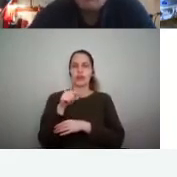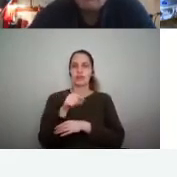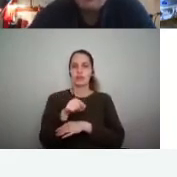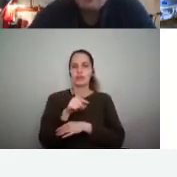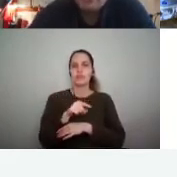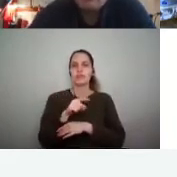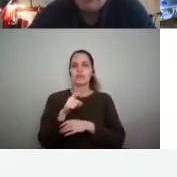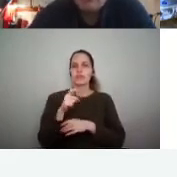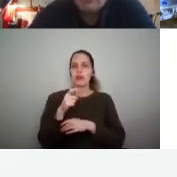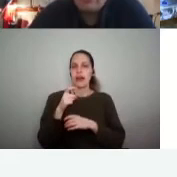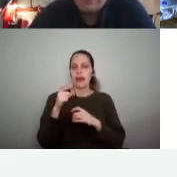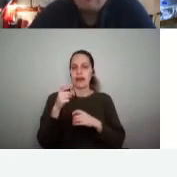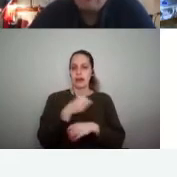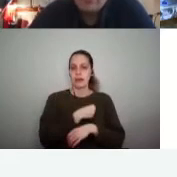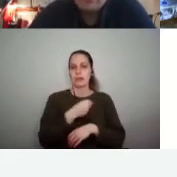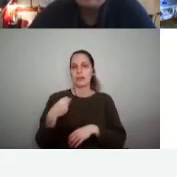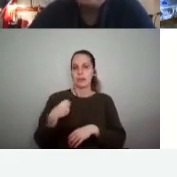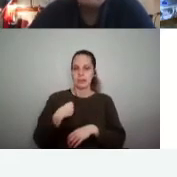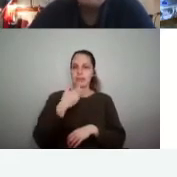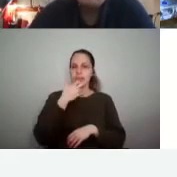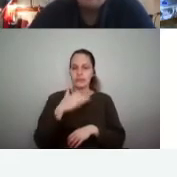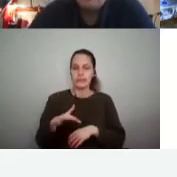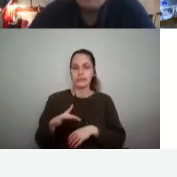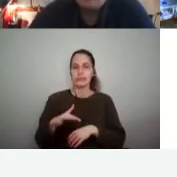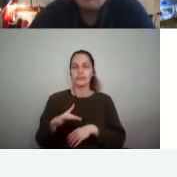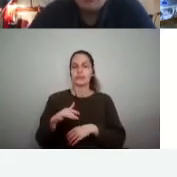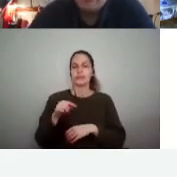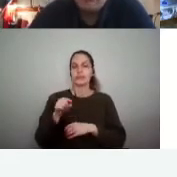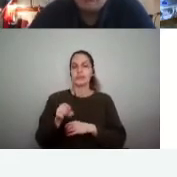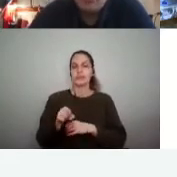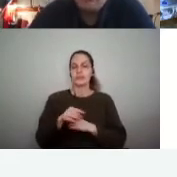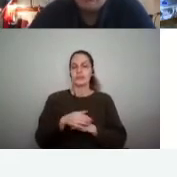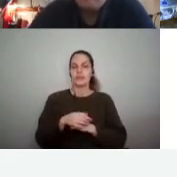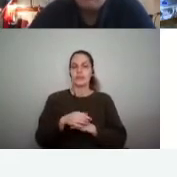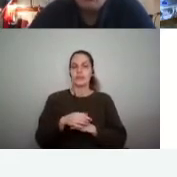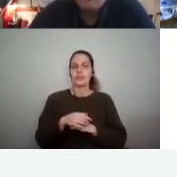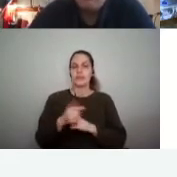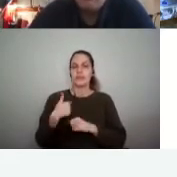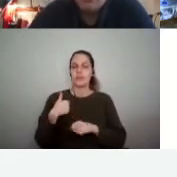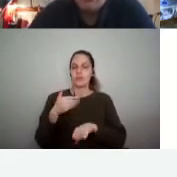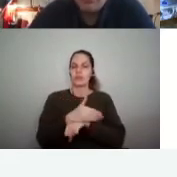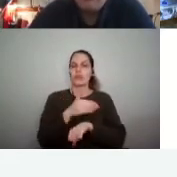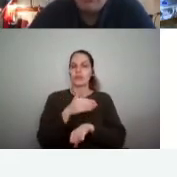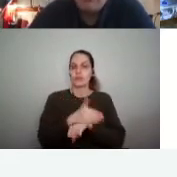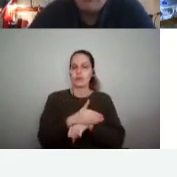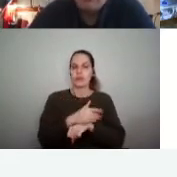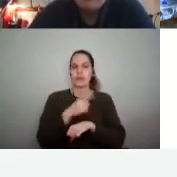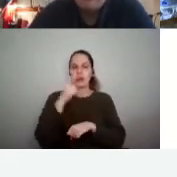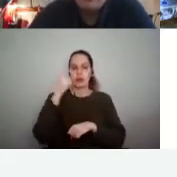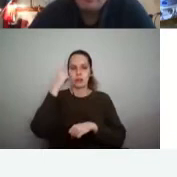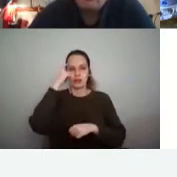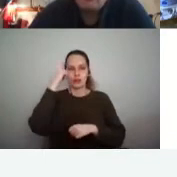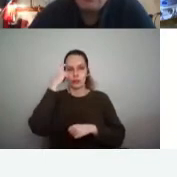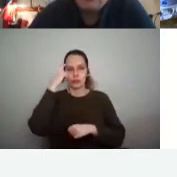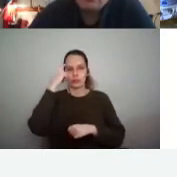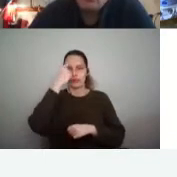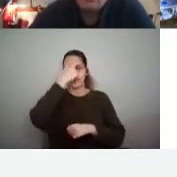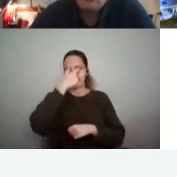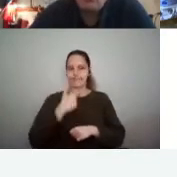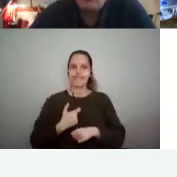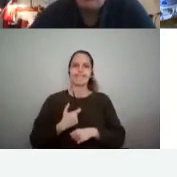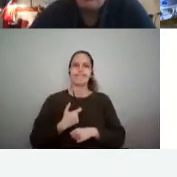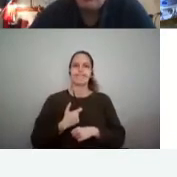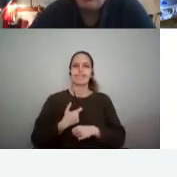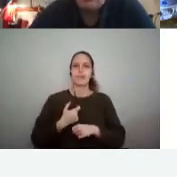né? No meu percurso formativo, como indivíduo ativo, né, como pensador, como ser humano